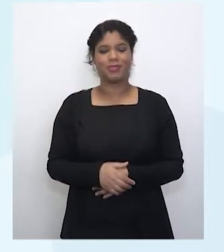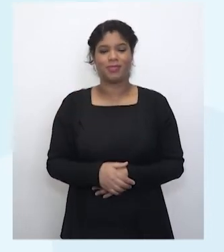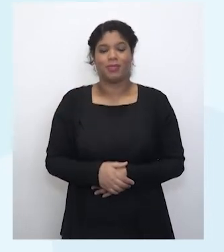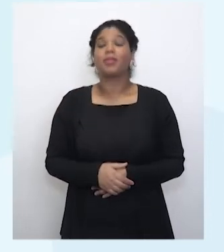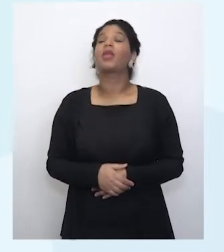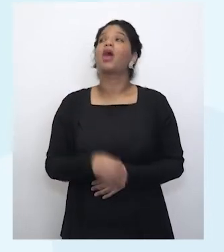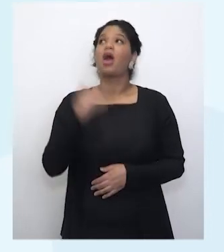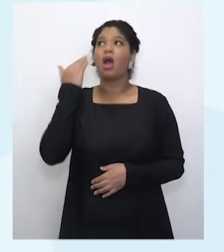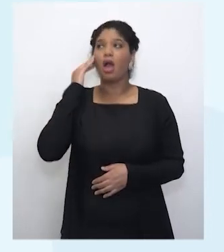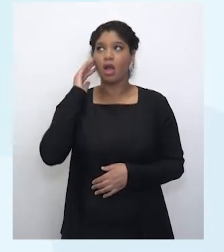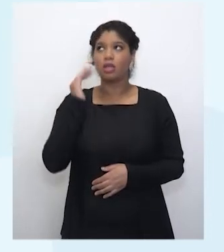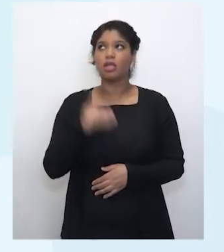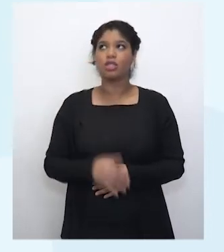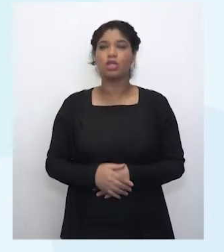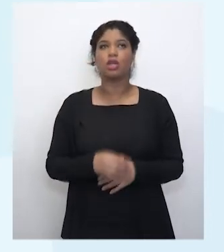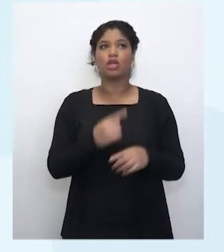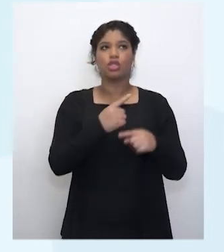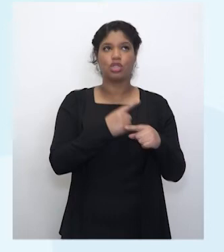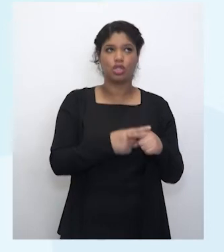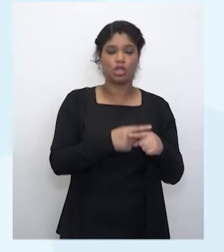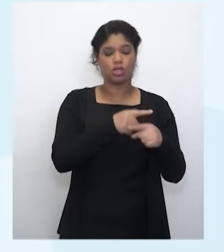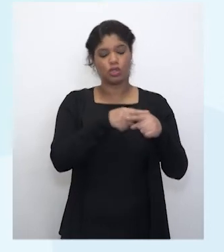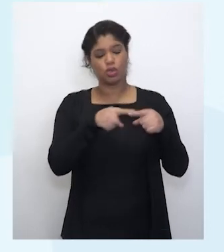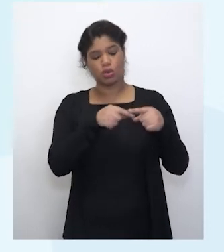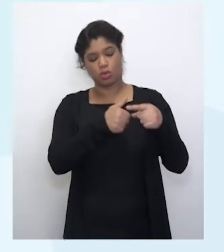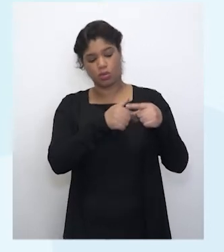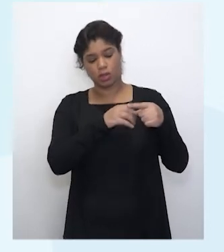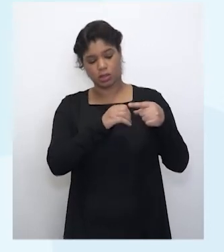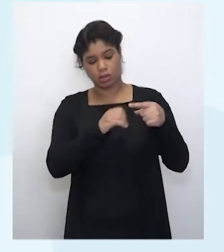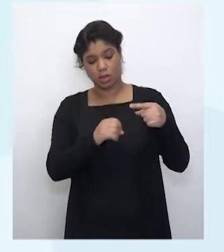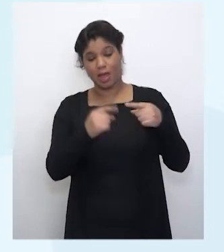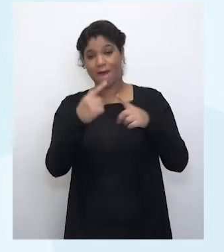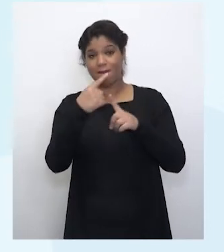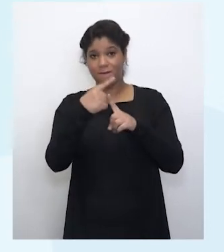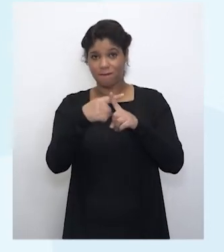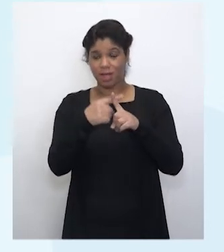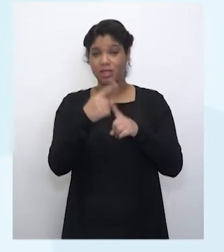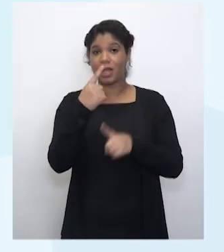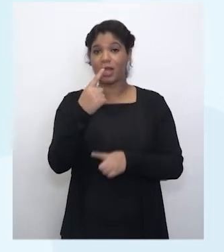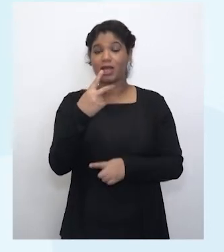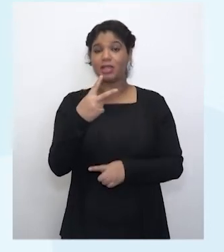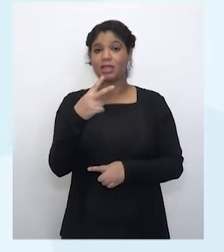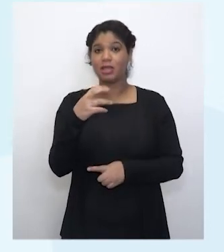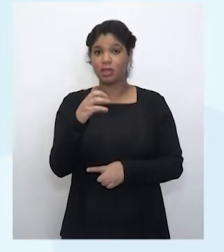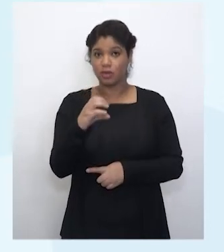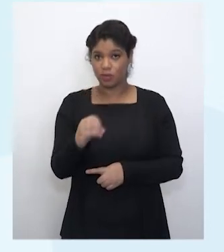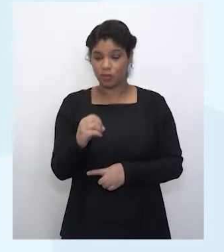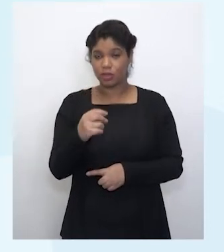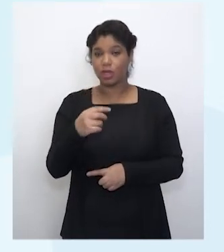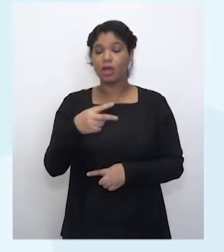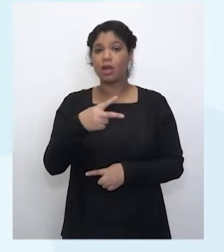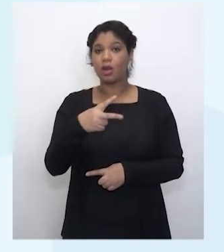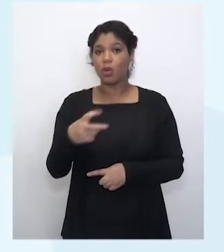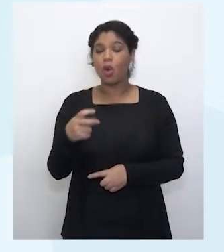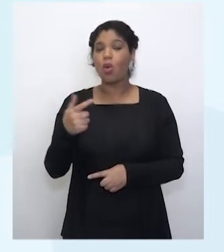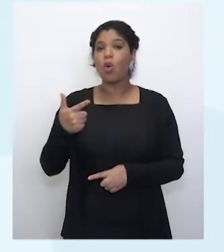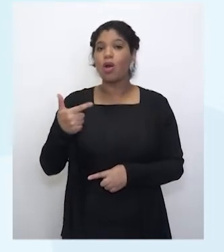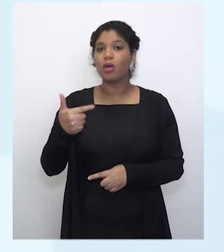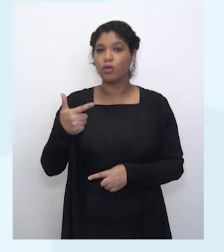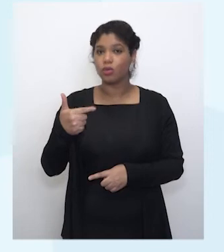Então, x sobre 100 vezes 120, que é igual a